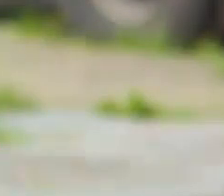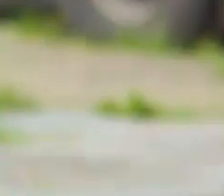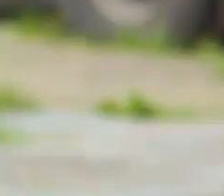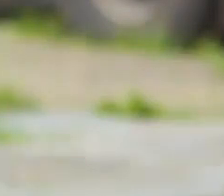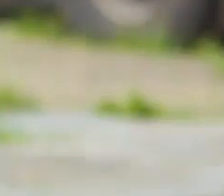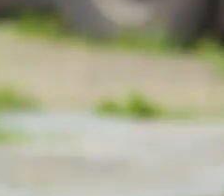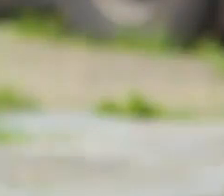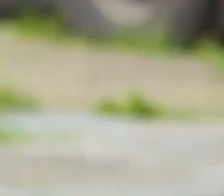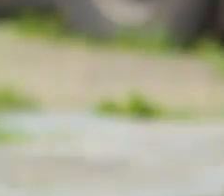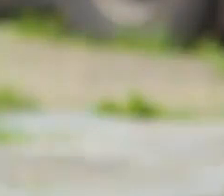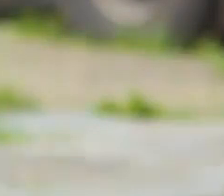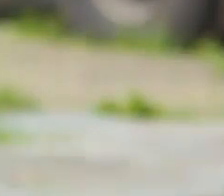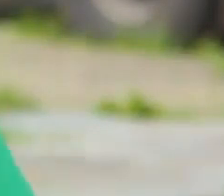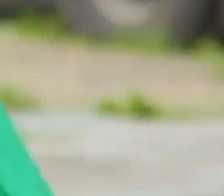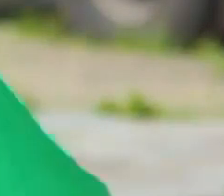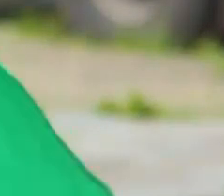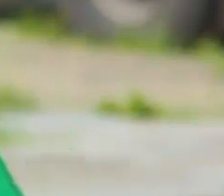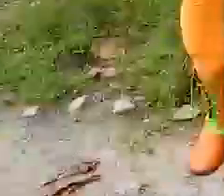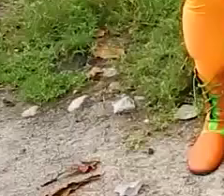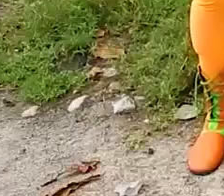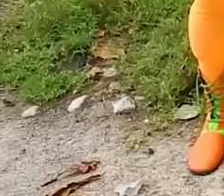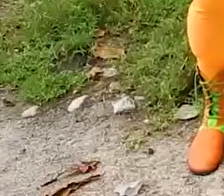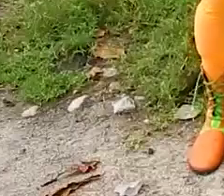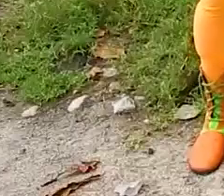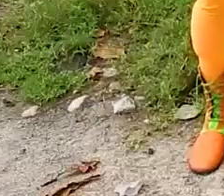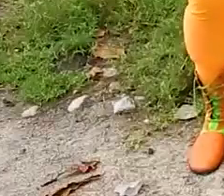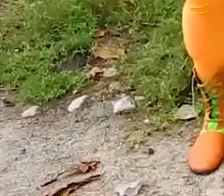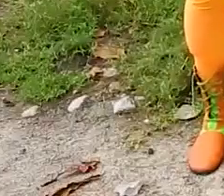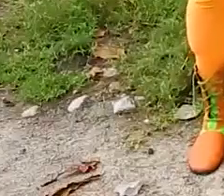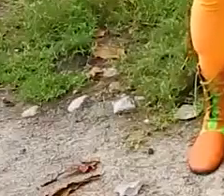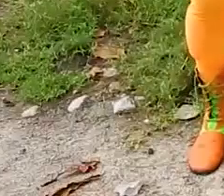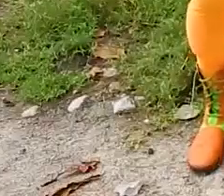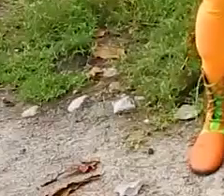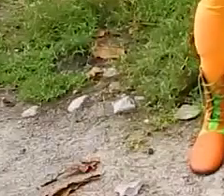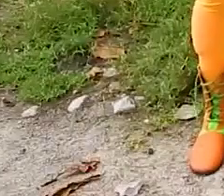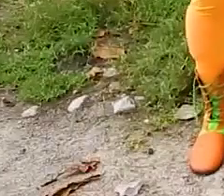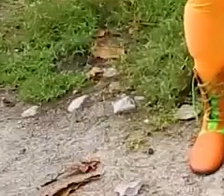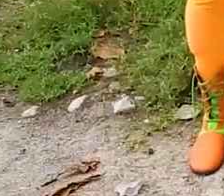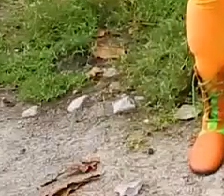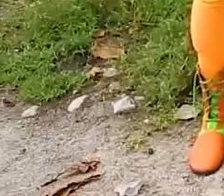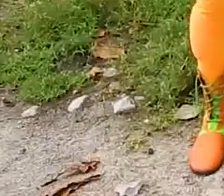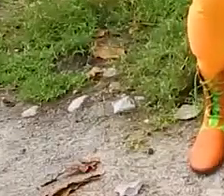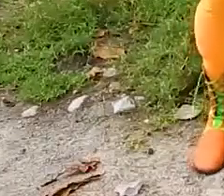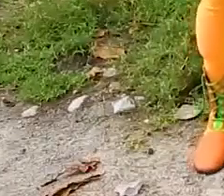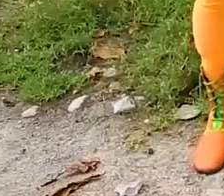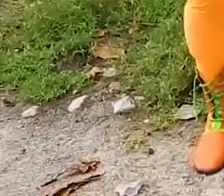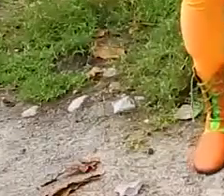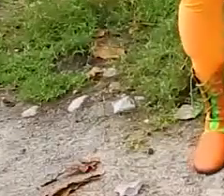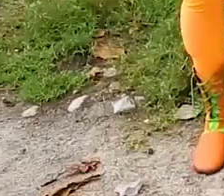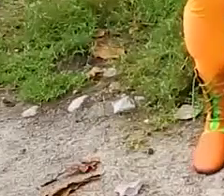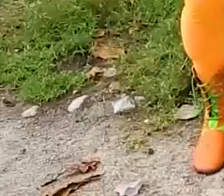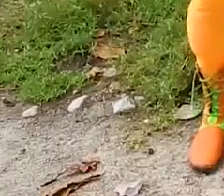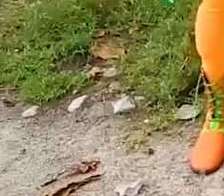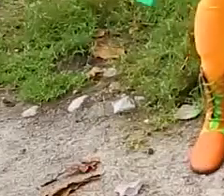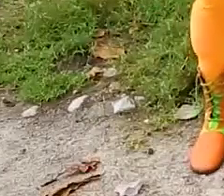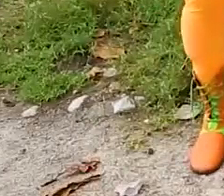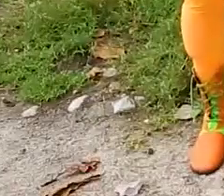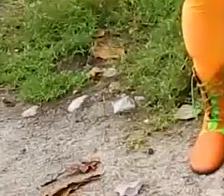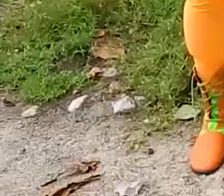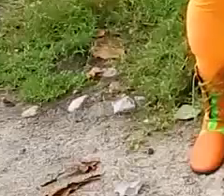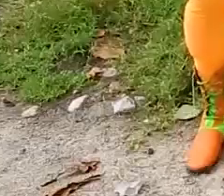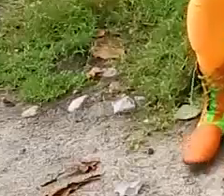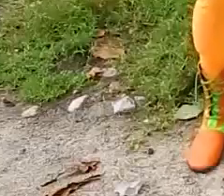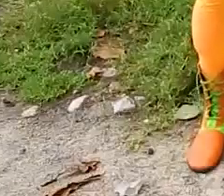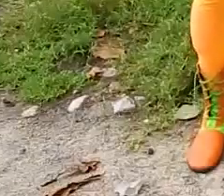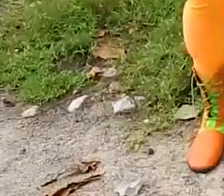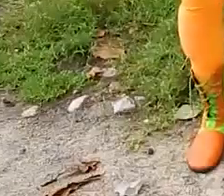na BR-101, de frente ao posto. Vem adquirir seu Caju Cap comigo de segunda a sábado, das 8